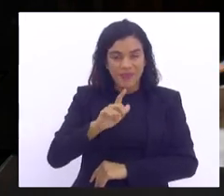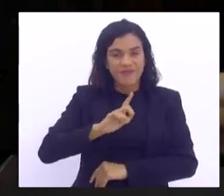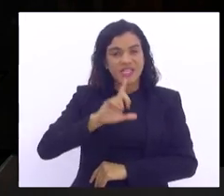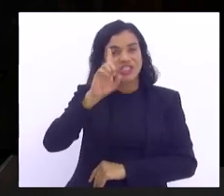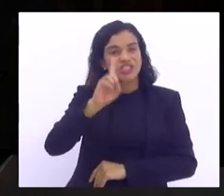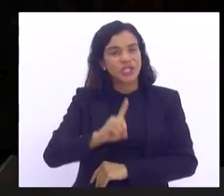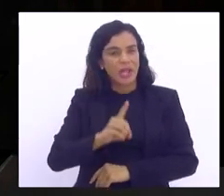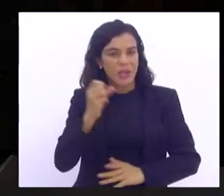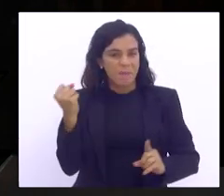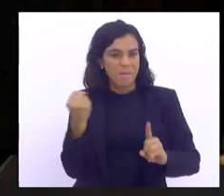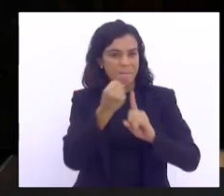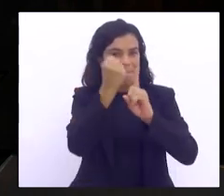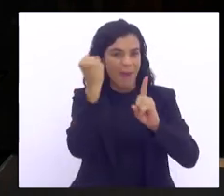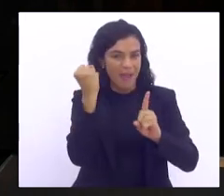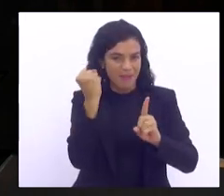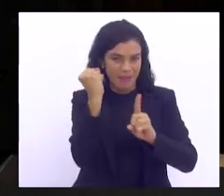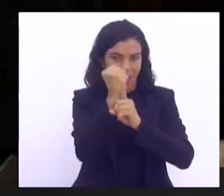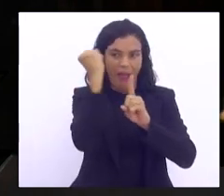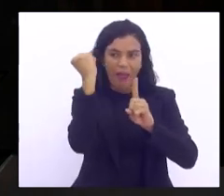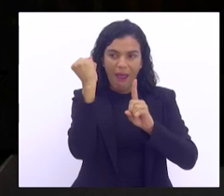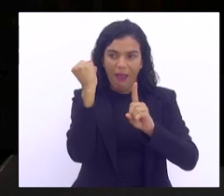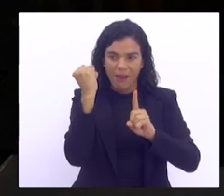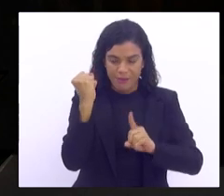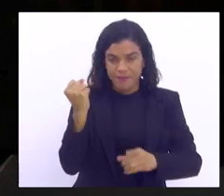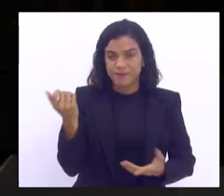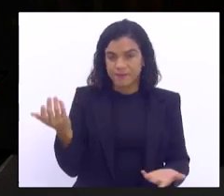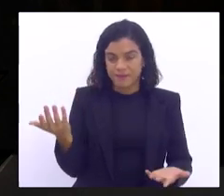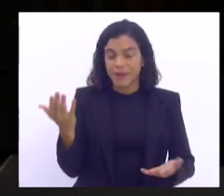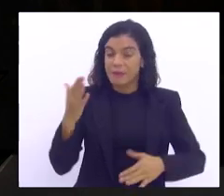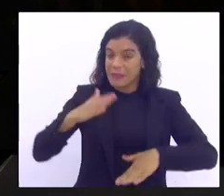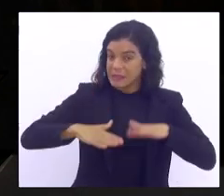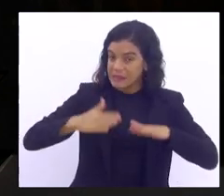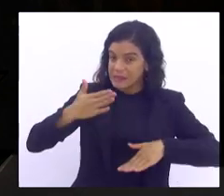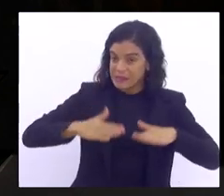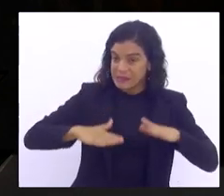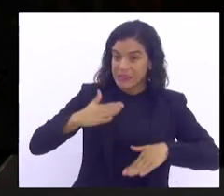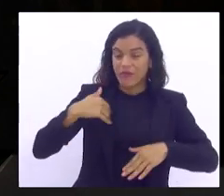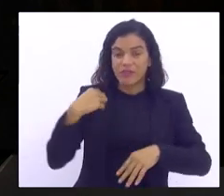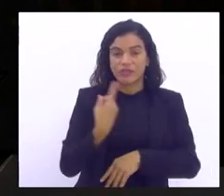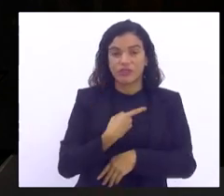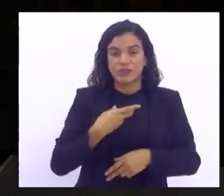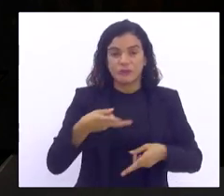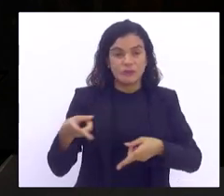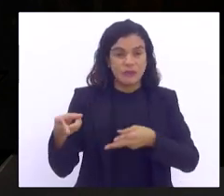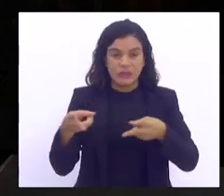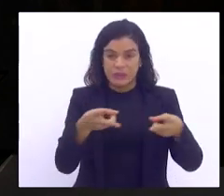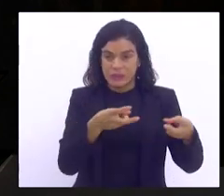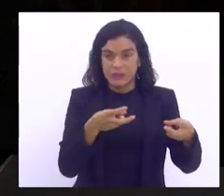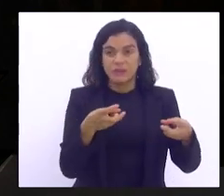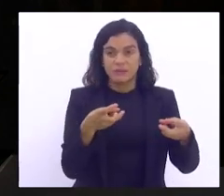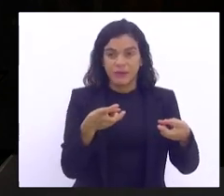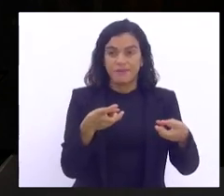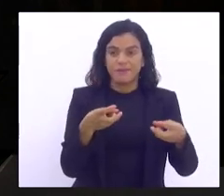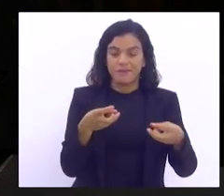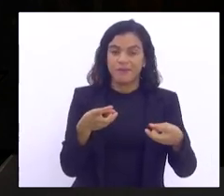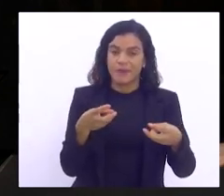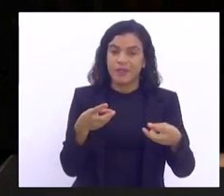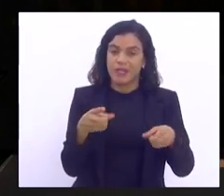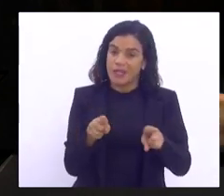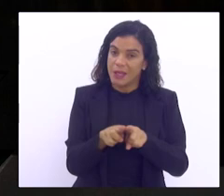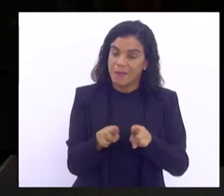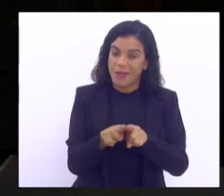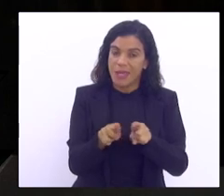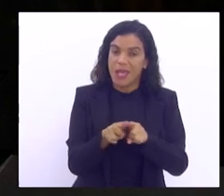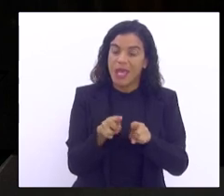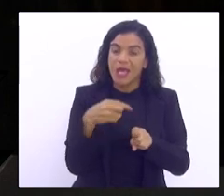humano. Mas, talvez, a gente tenha que perceber, e aí é que a gente vai colocar um holofote